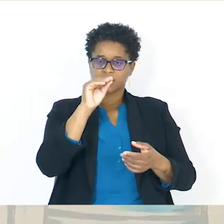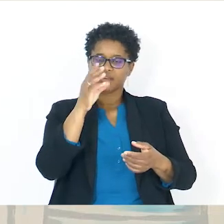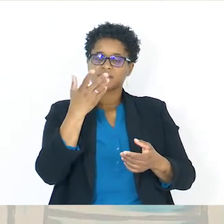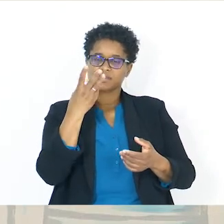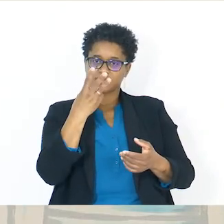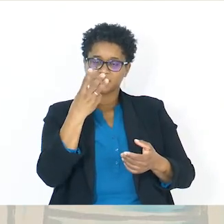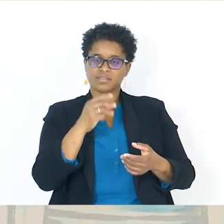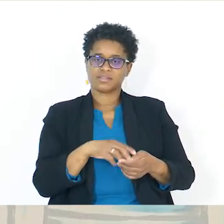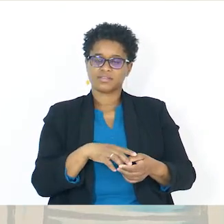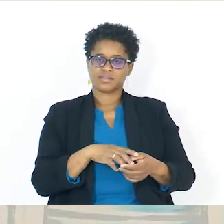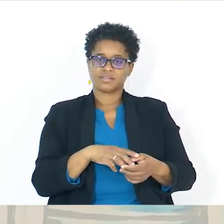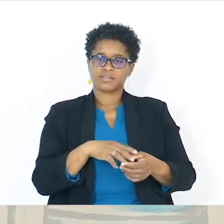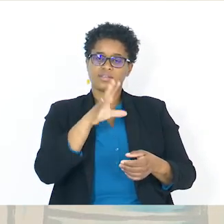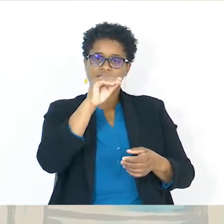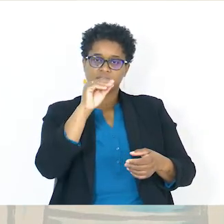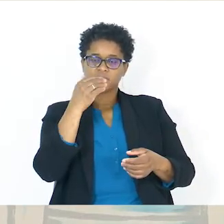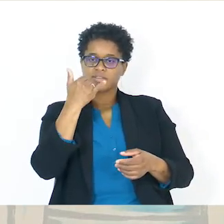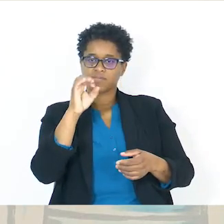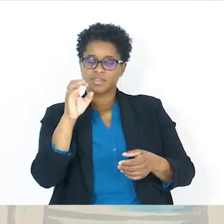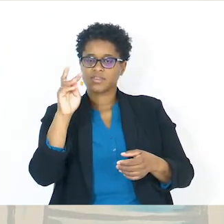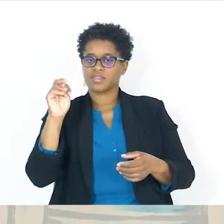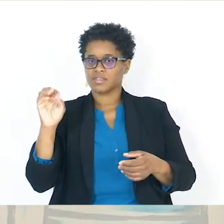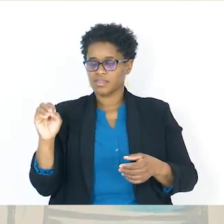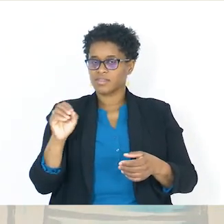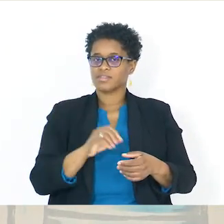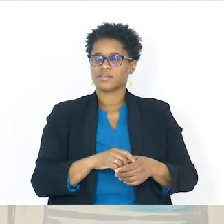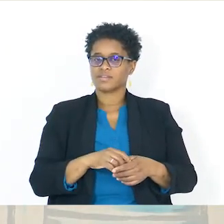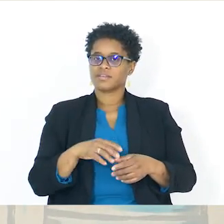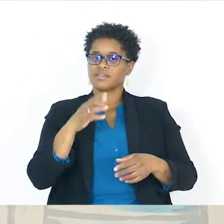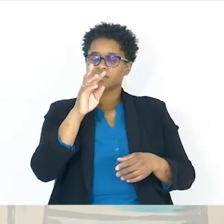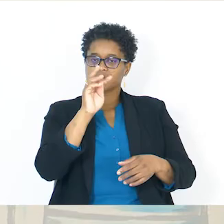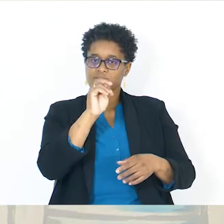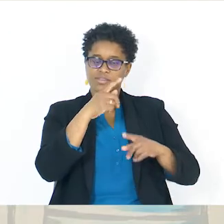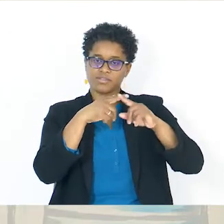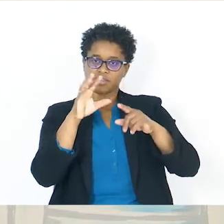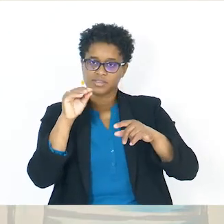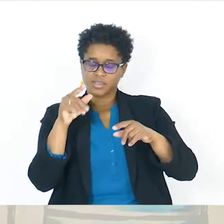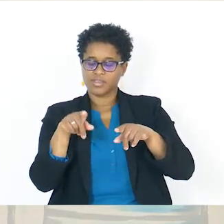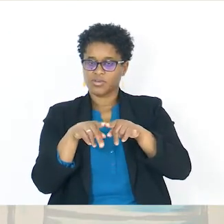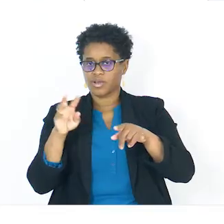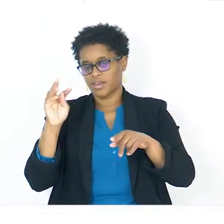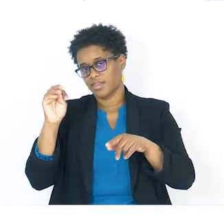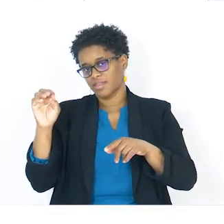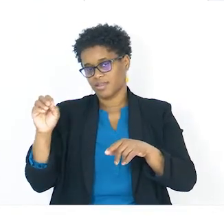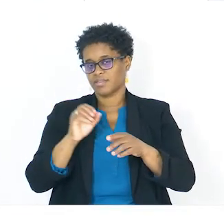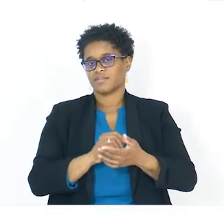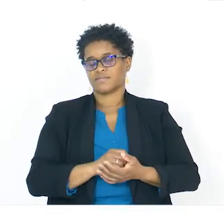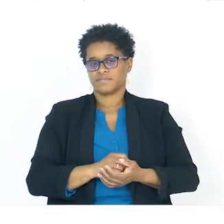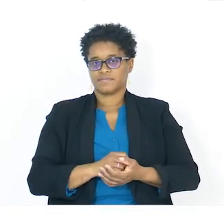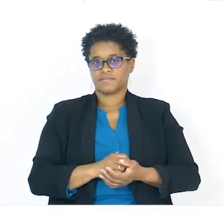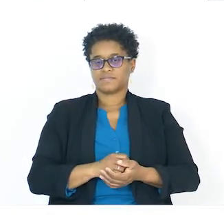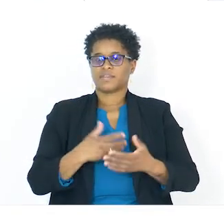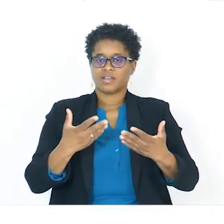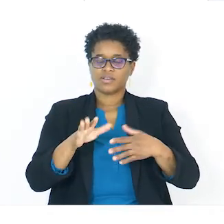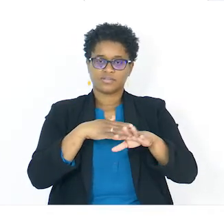10. 10, 20, 30. Então, triplo de 10 é igual a